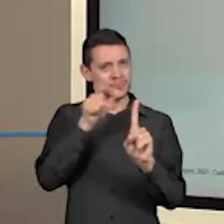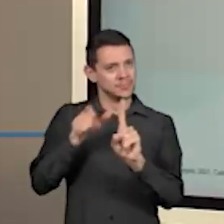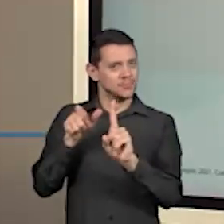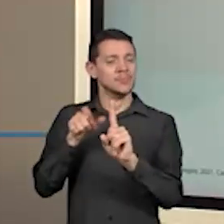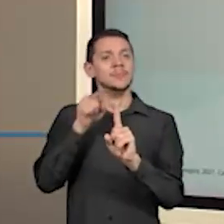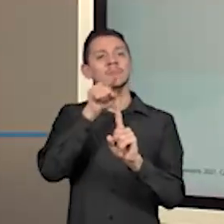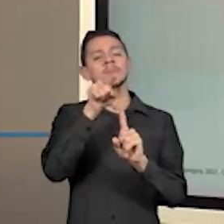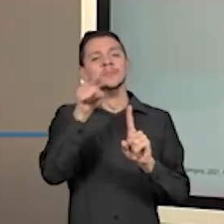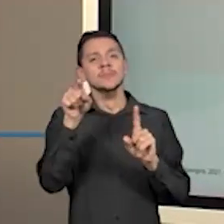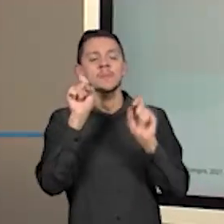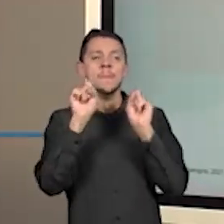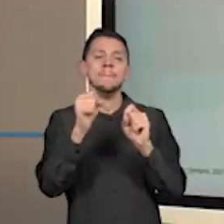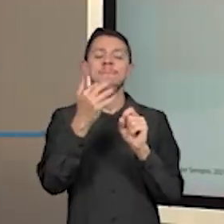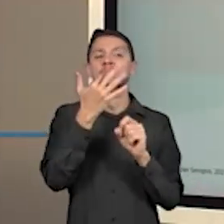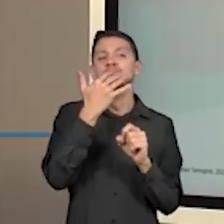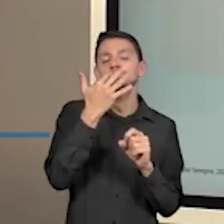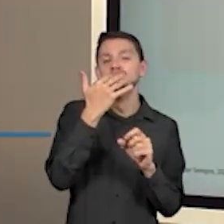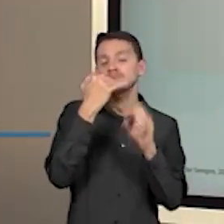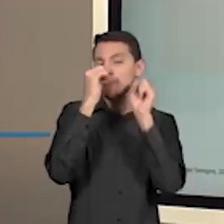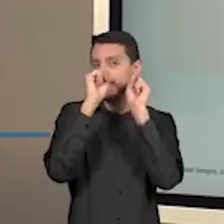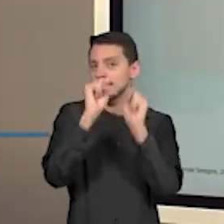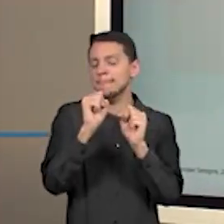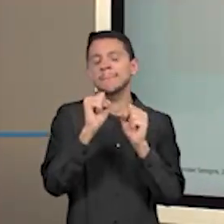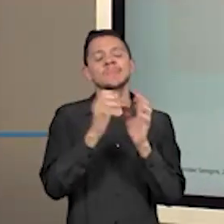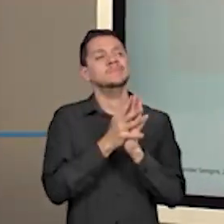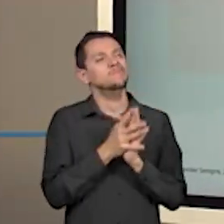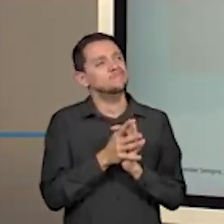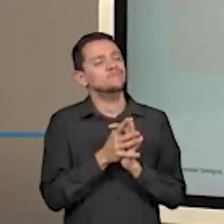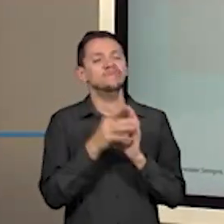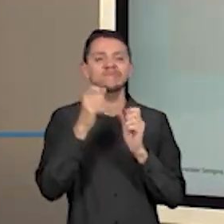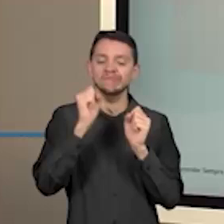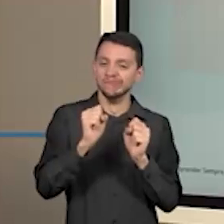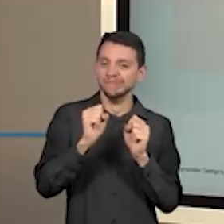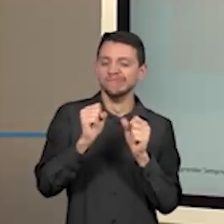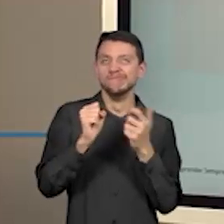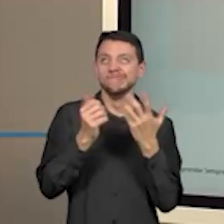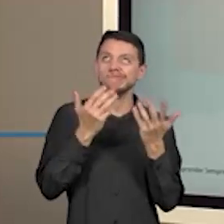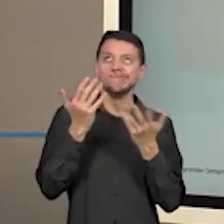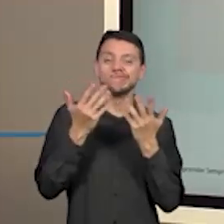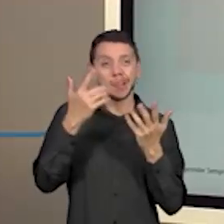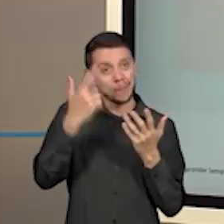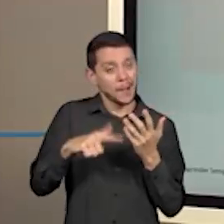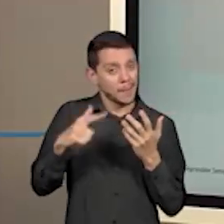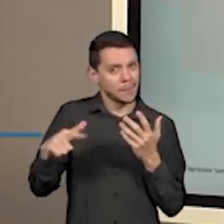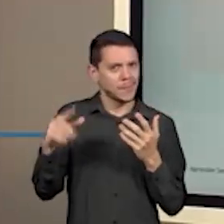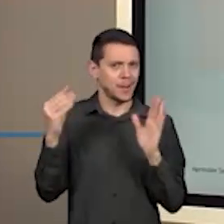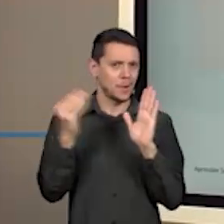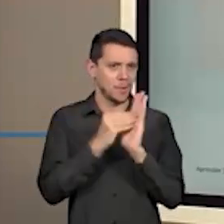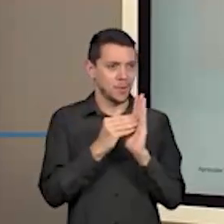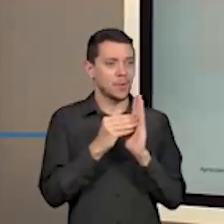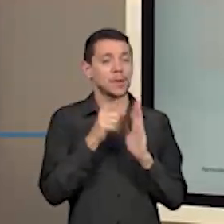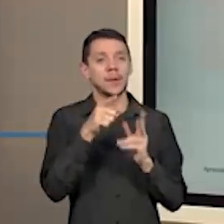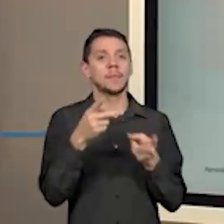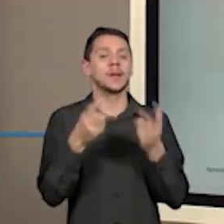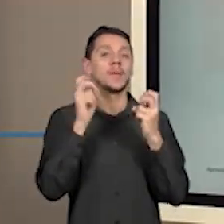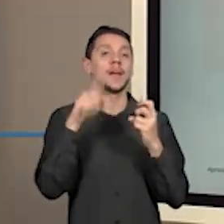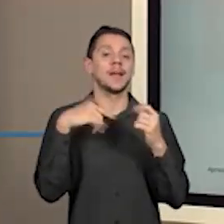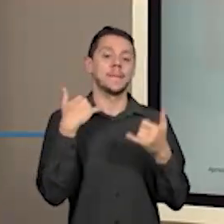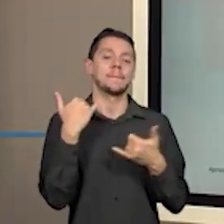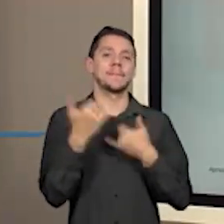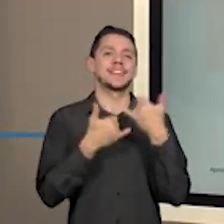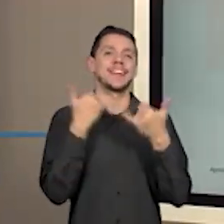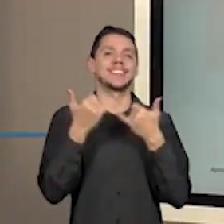podem dar cor a isso, podem inserir outros elementos, mas vocês viram aqui que é uma brincadeira com entendimento. A gente